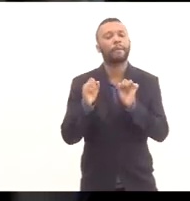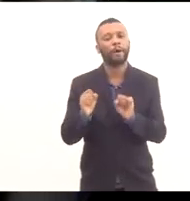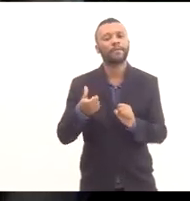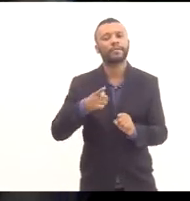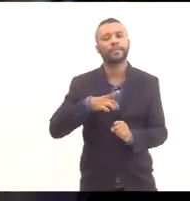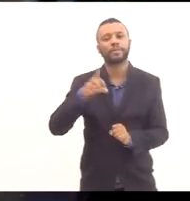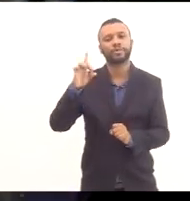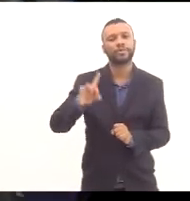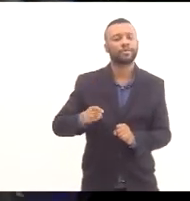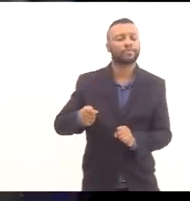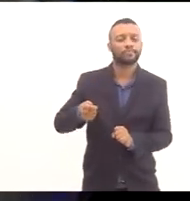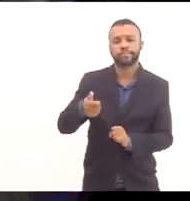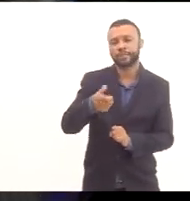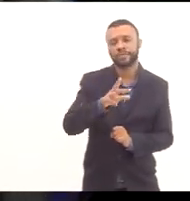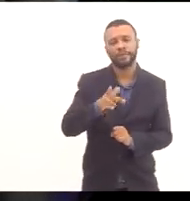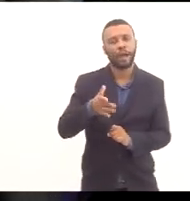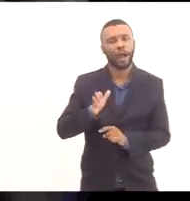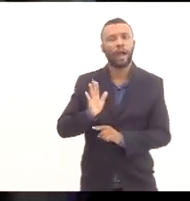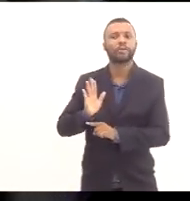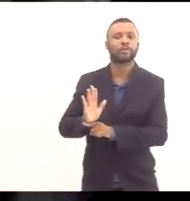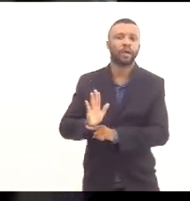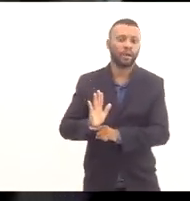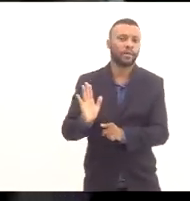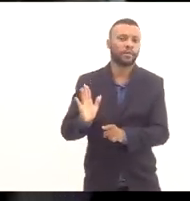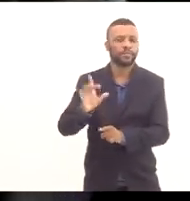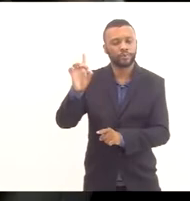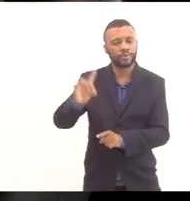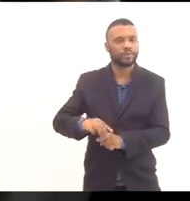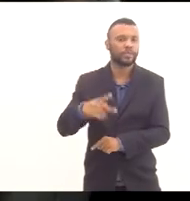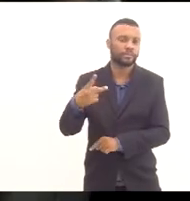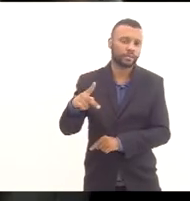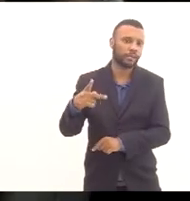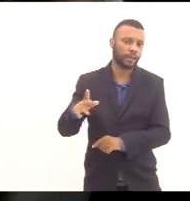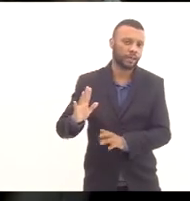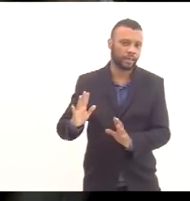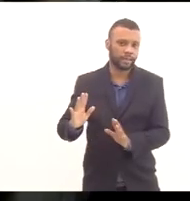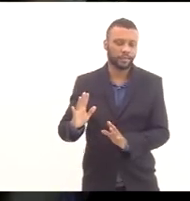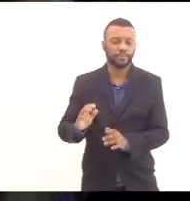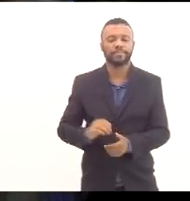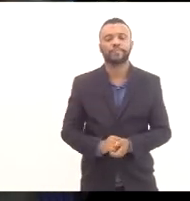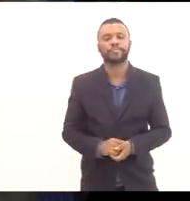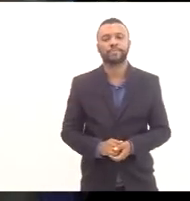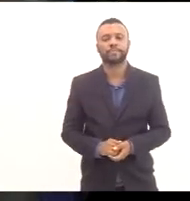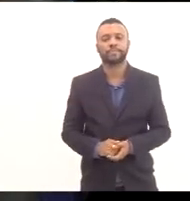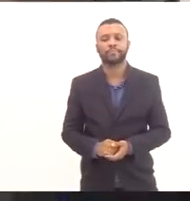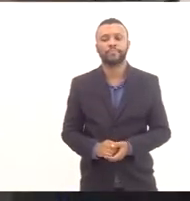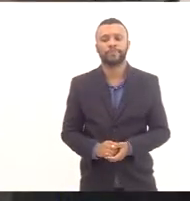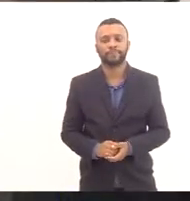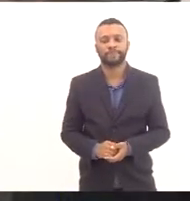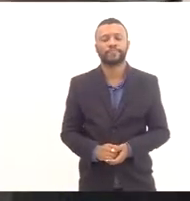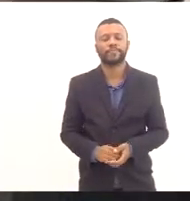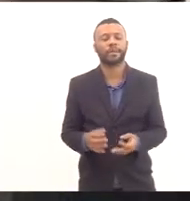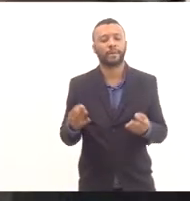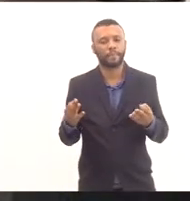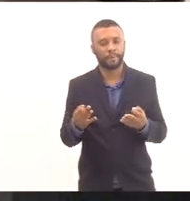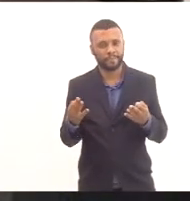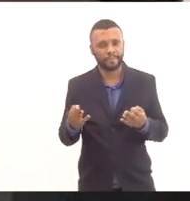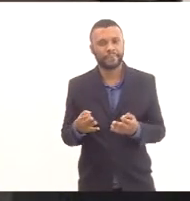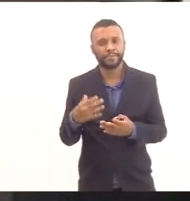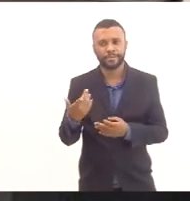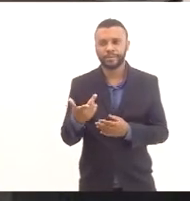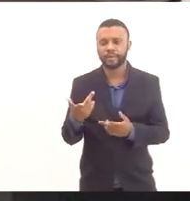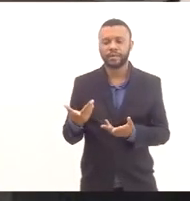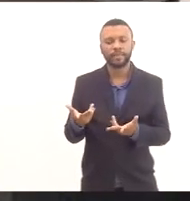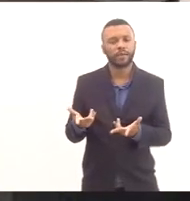ter direito a um benefício que vai ajudar os Tonto e que é um direito delas né já que ele está regulamentada portanto essa